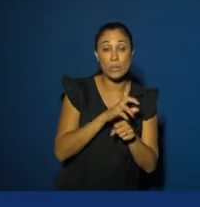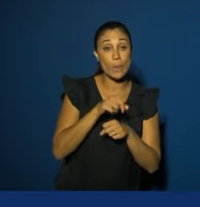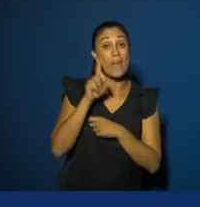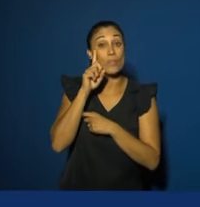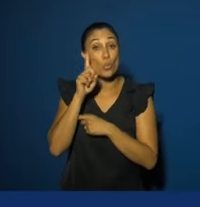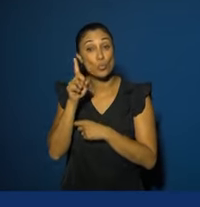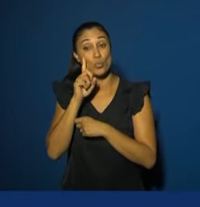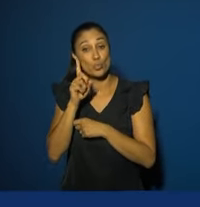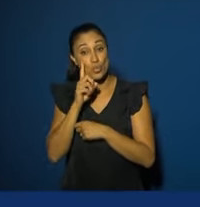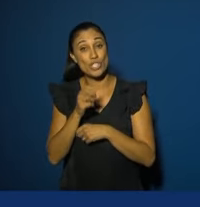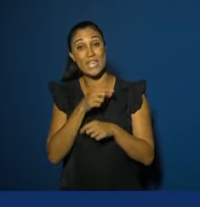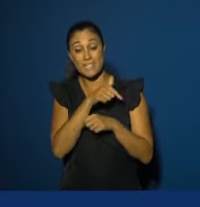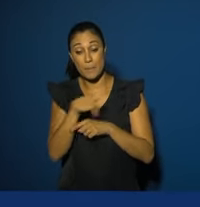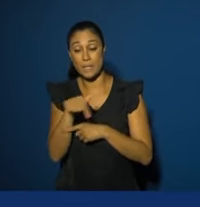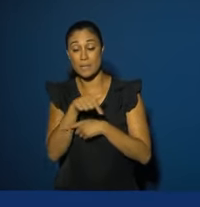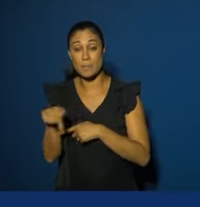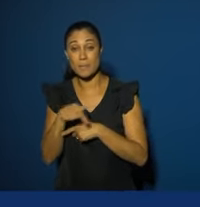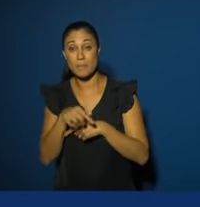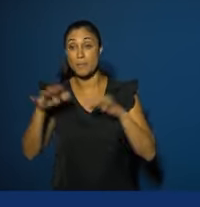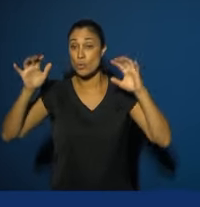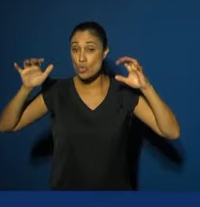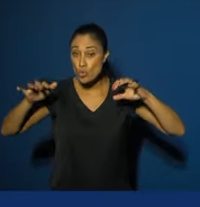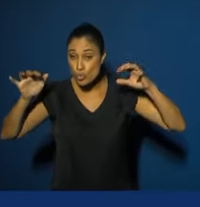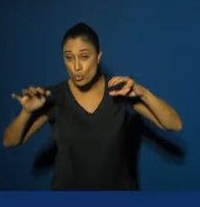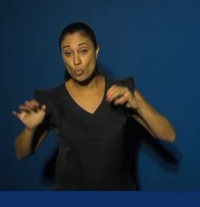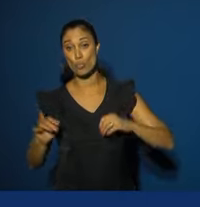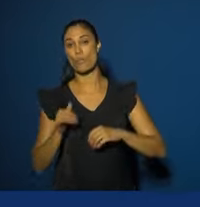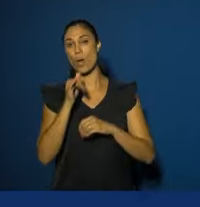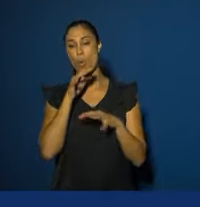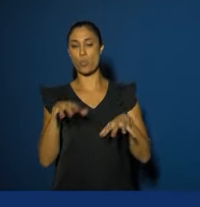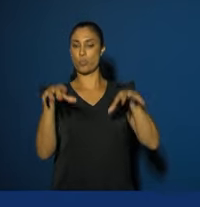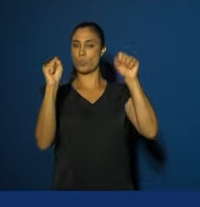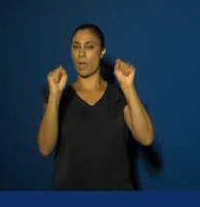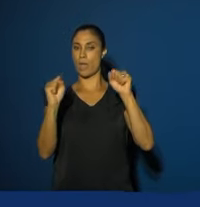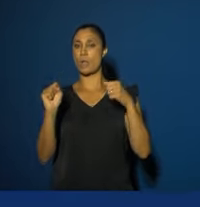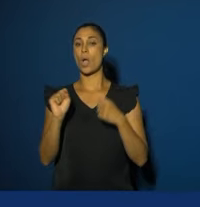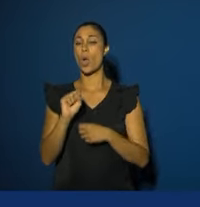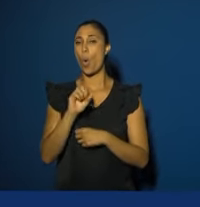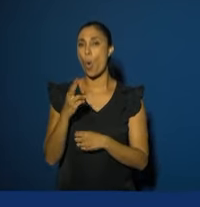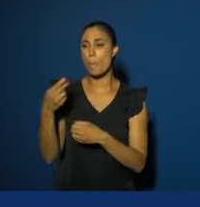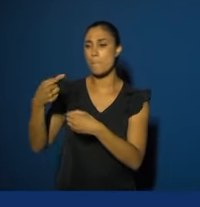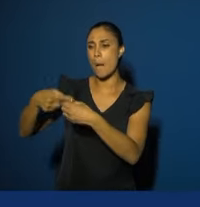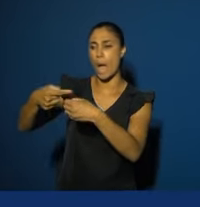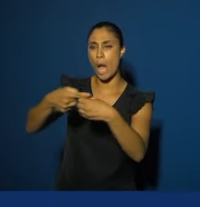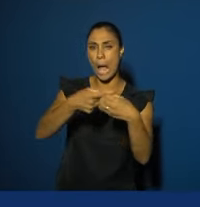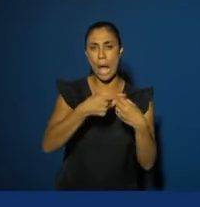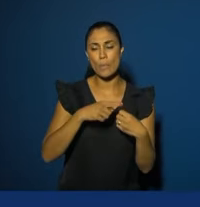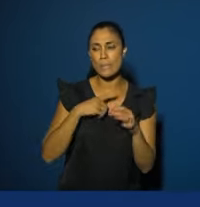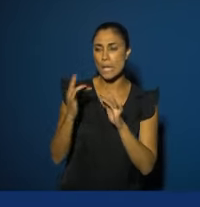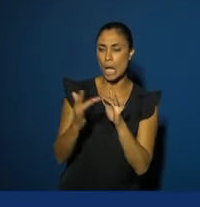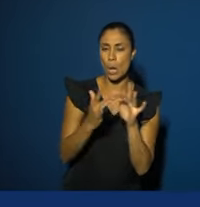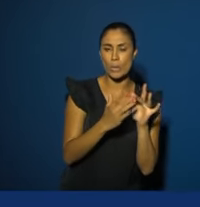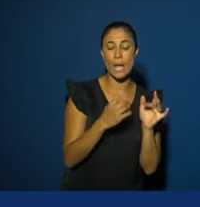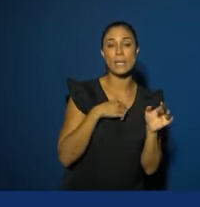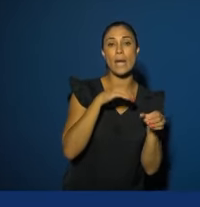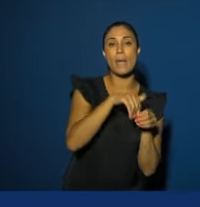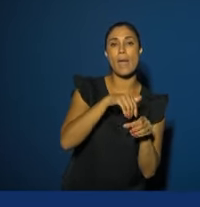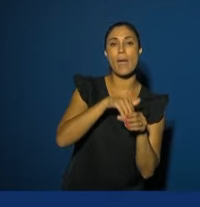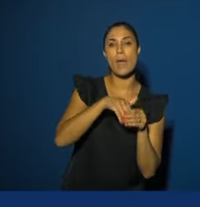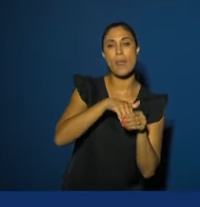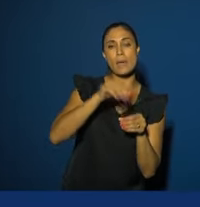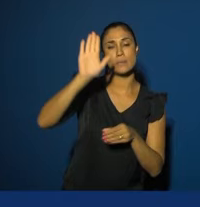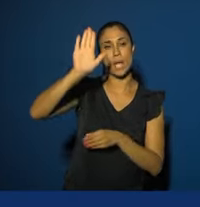elas acontecem a cada semana a cada chuva a cada seca a cada bairro A onde você se conecta que tá cada eleição